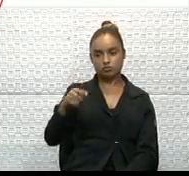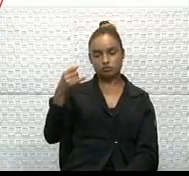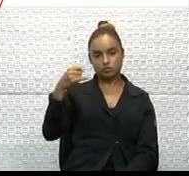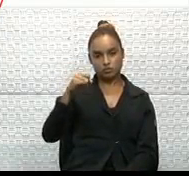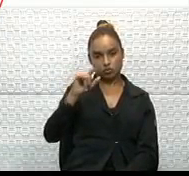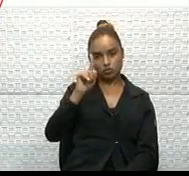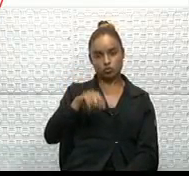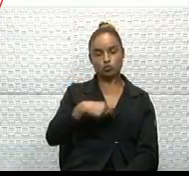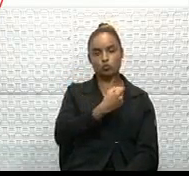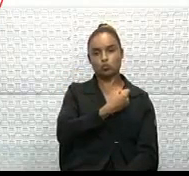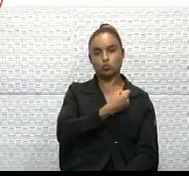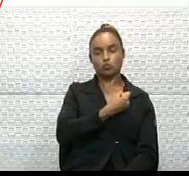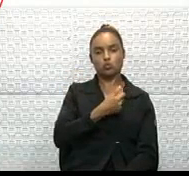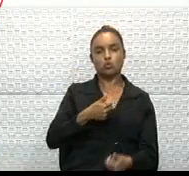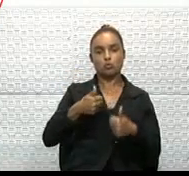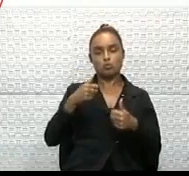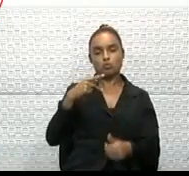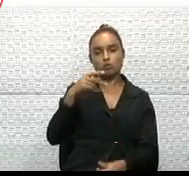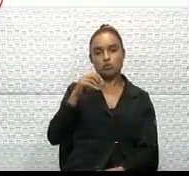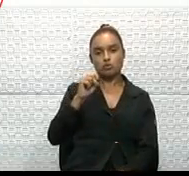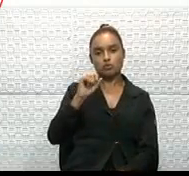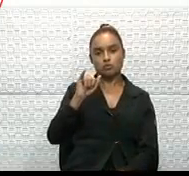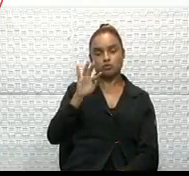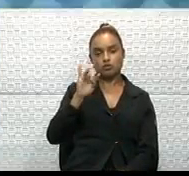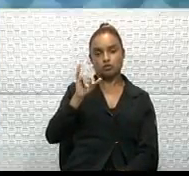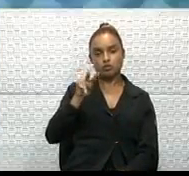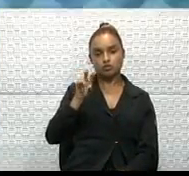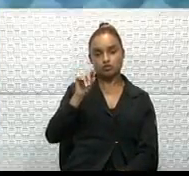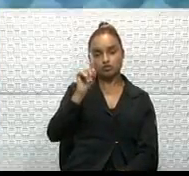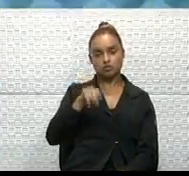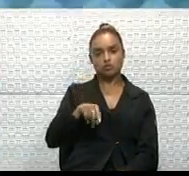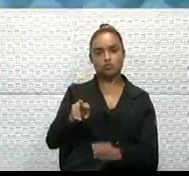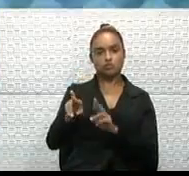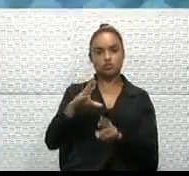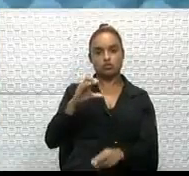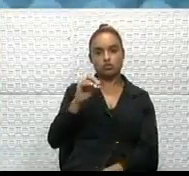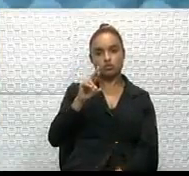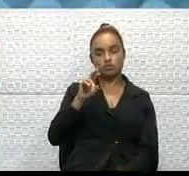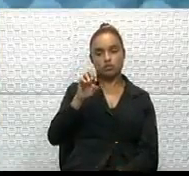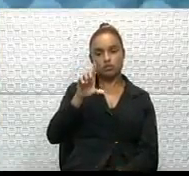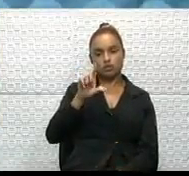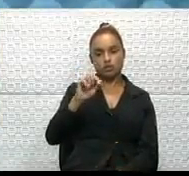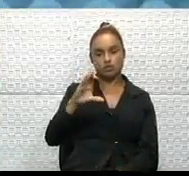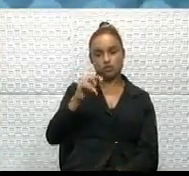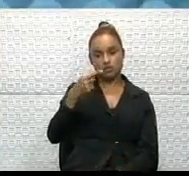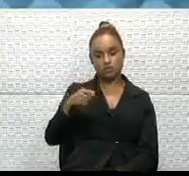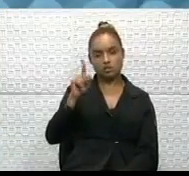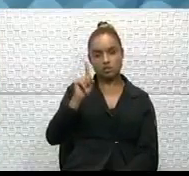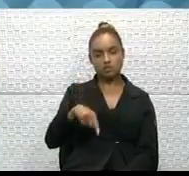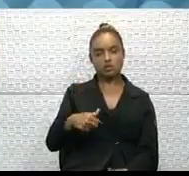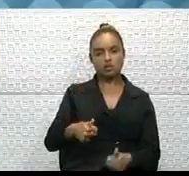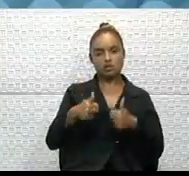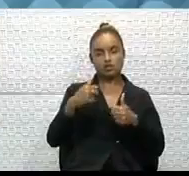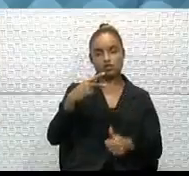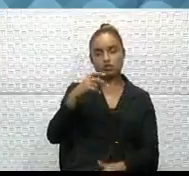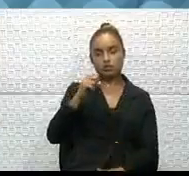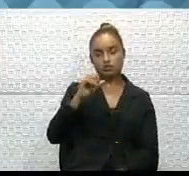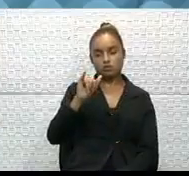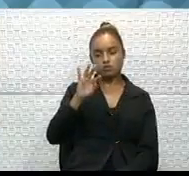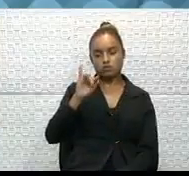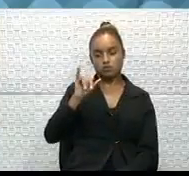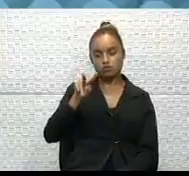número positivo, então nós dizemos que a correlação ela é positiva. Como o número 0,98 é um